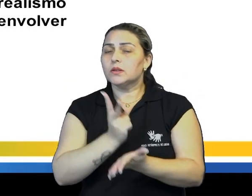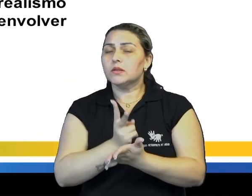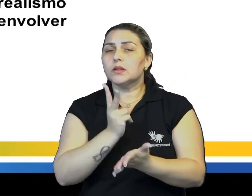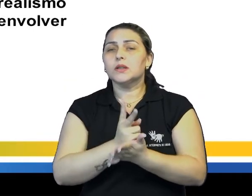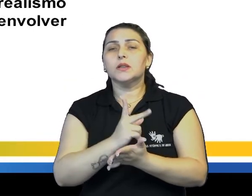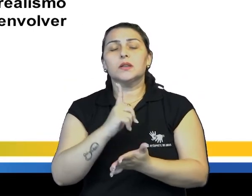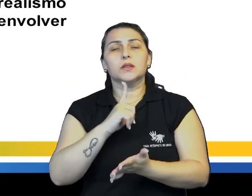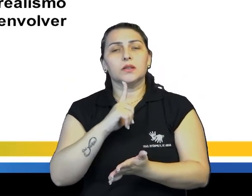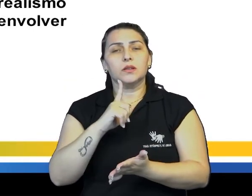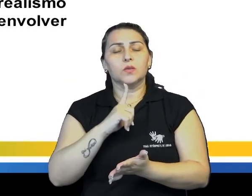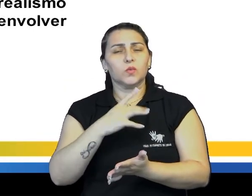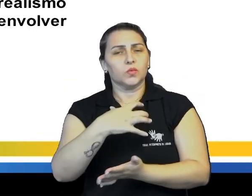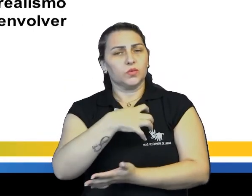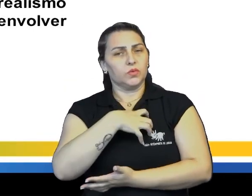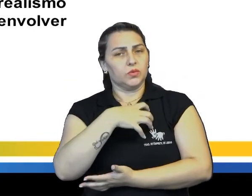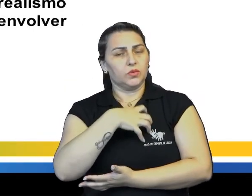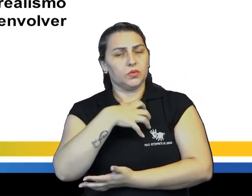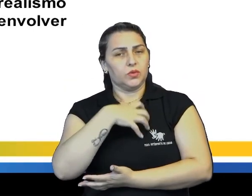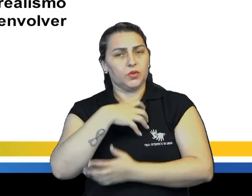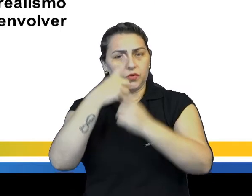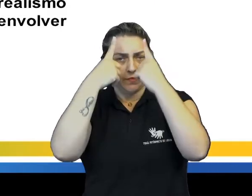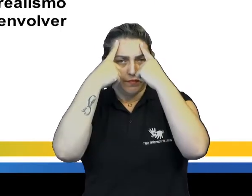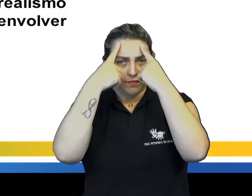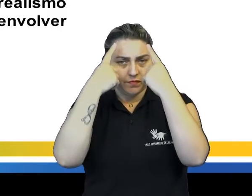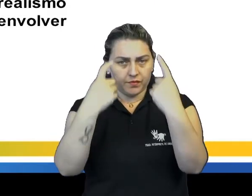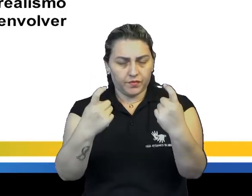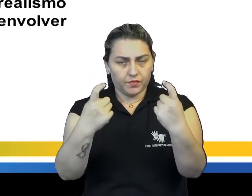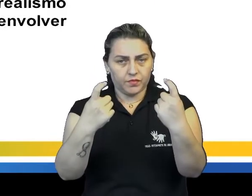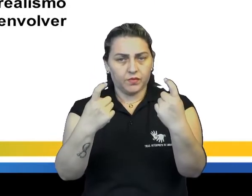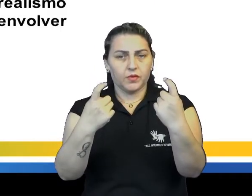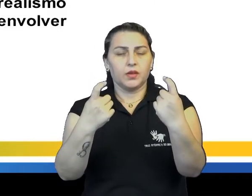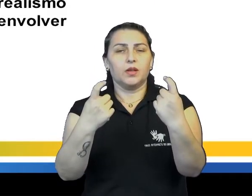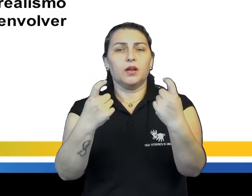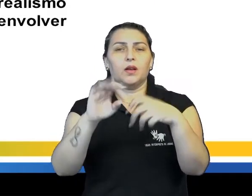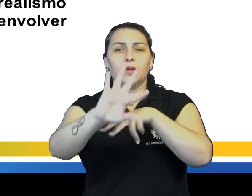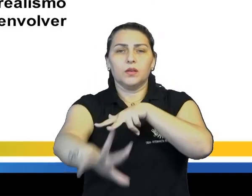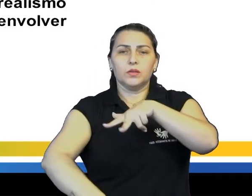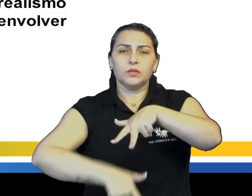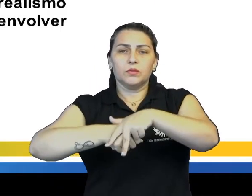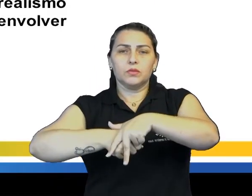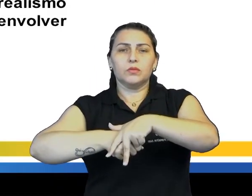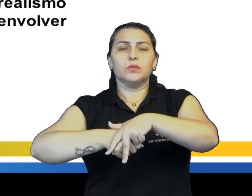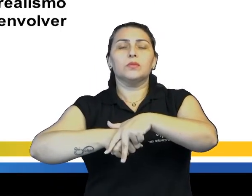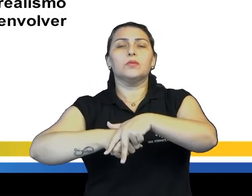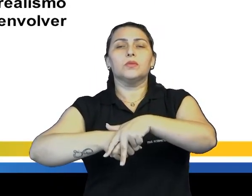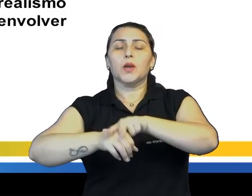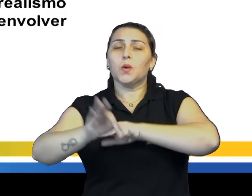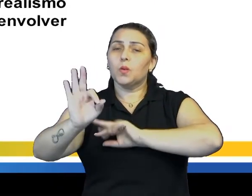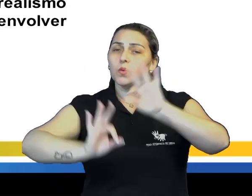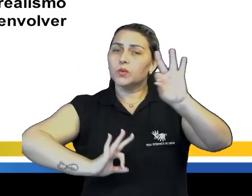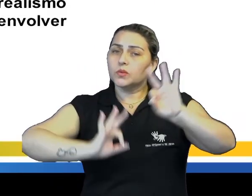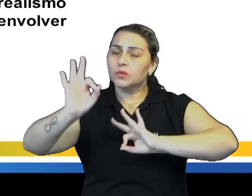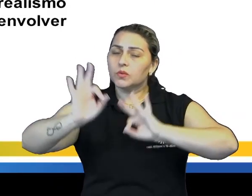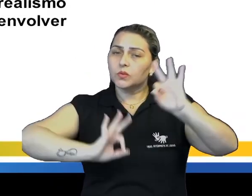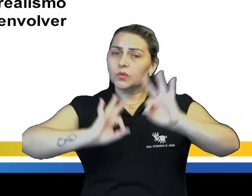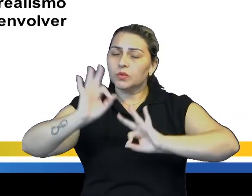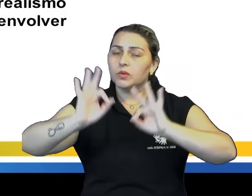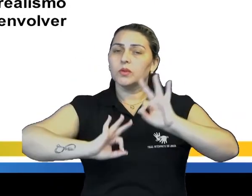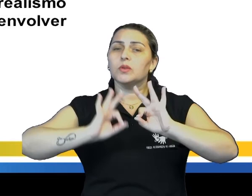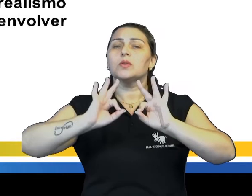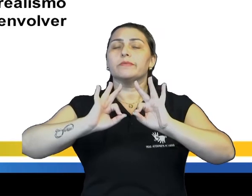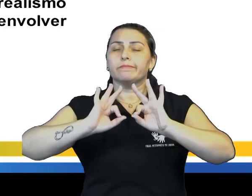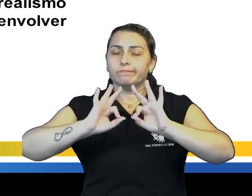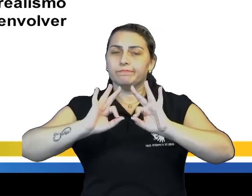agiram pelas formas de violência e da corrupção e construiu, né, e